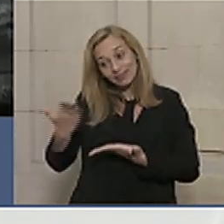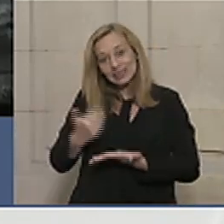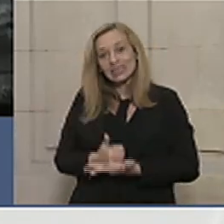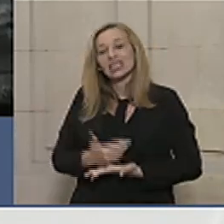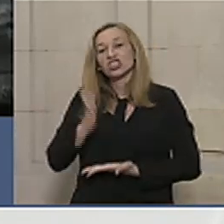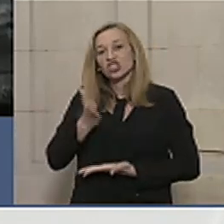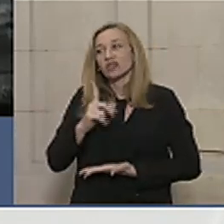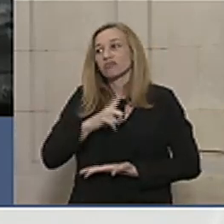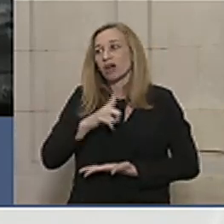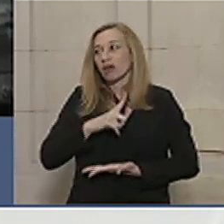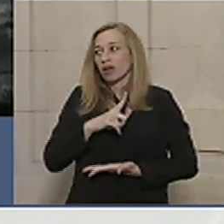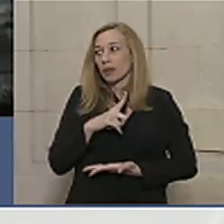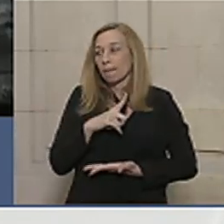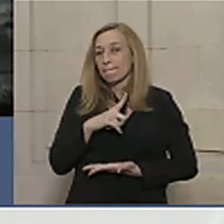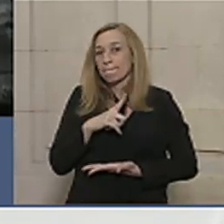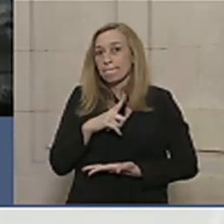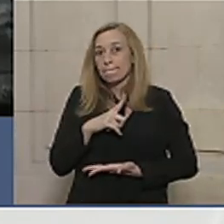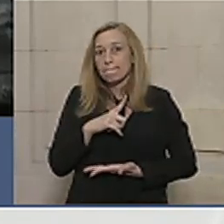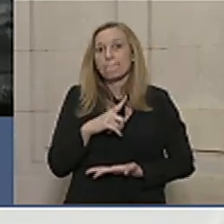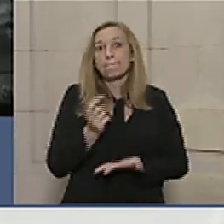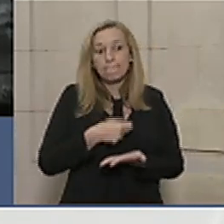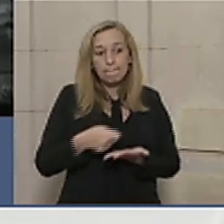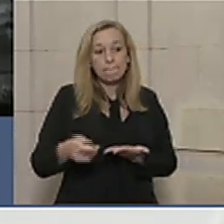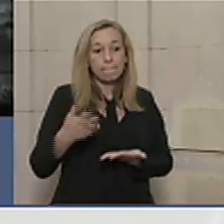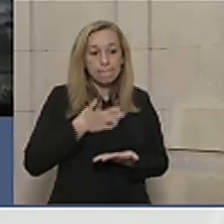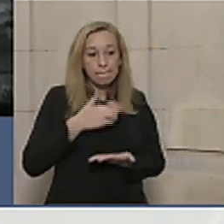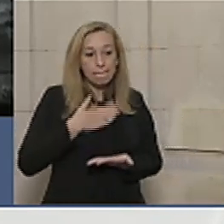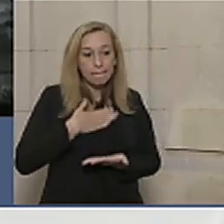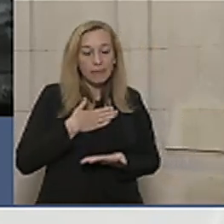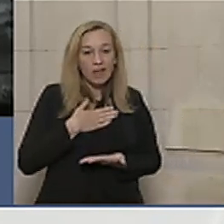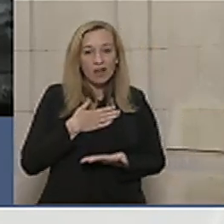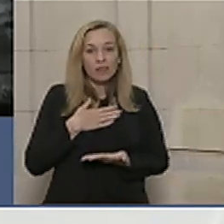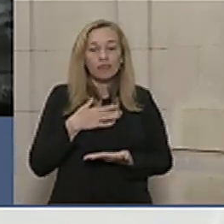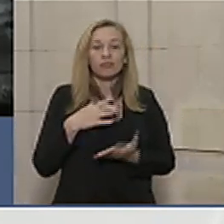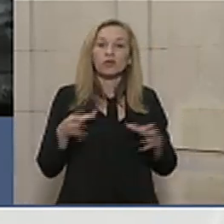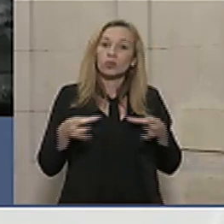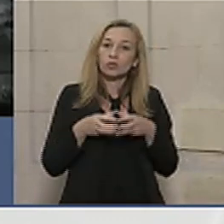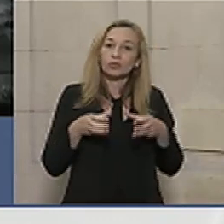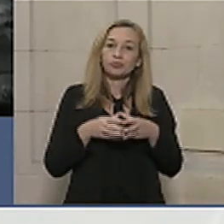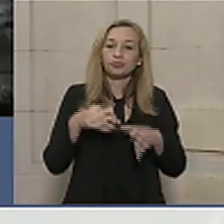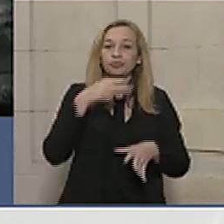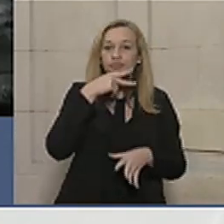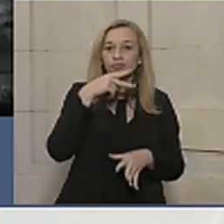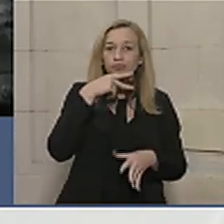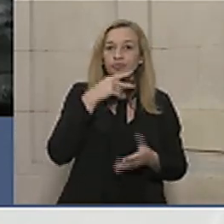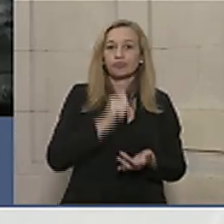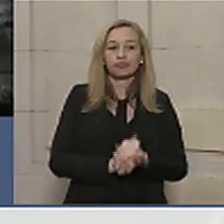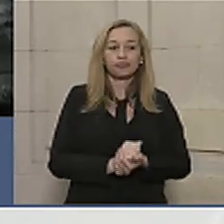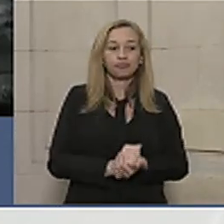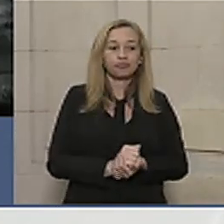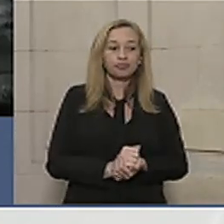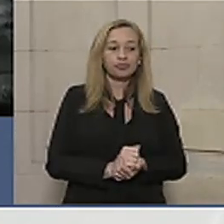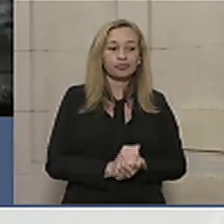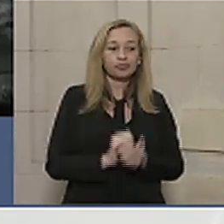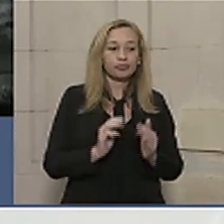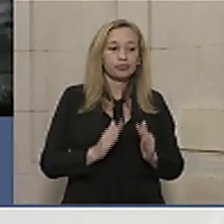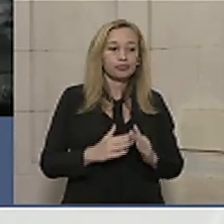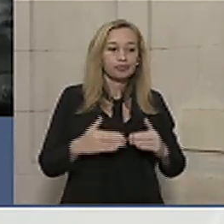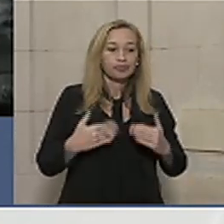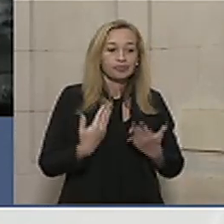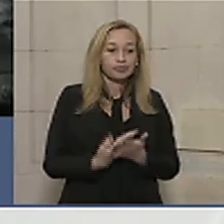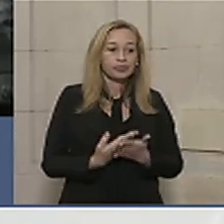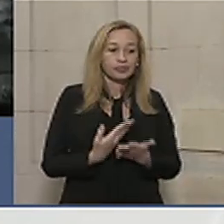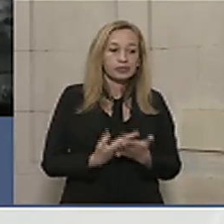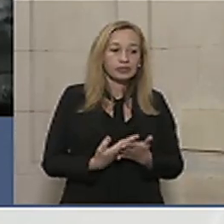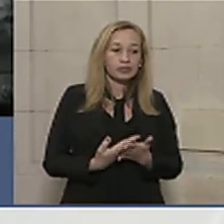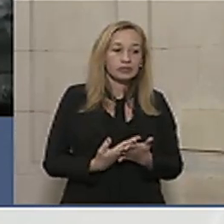já existe, subscrita por mim, uma comissão parlamentar de inquérito para apurar a